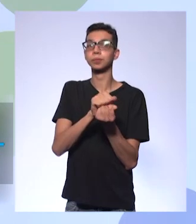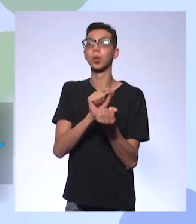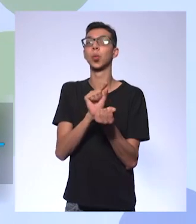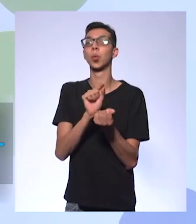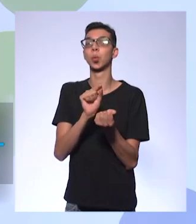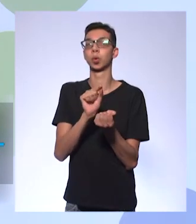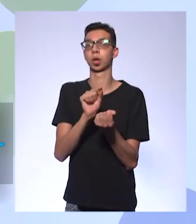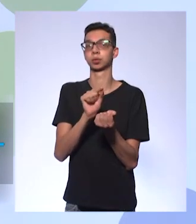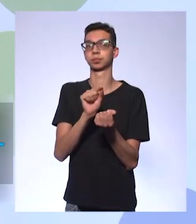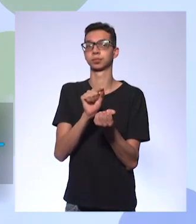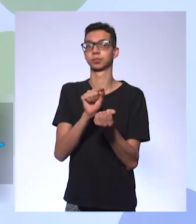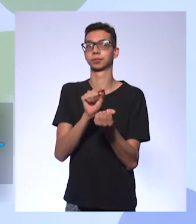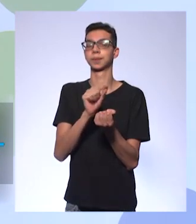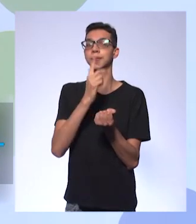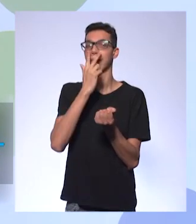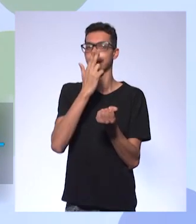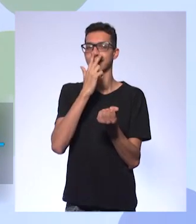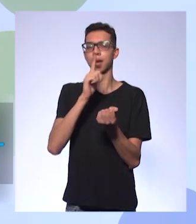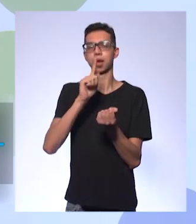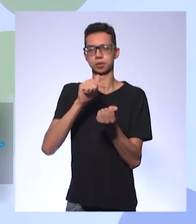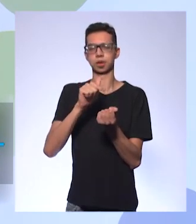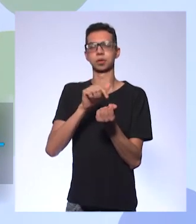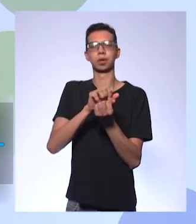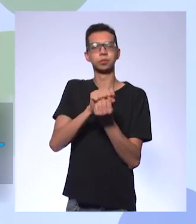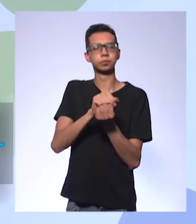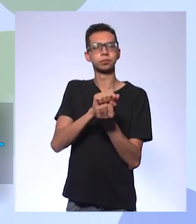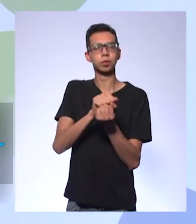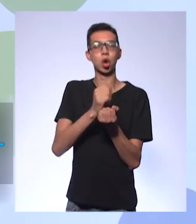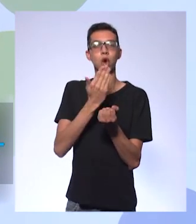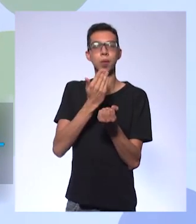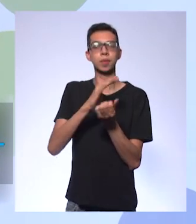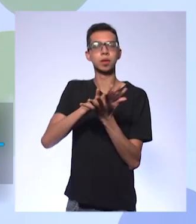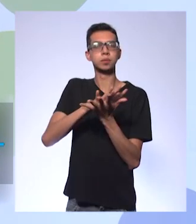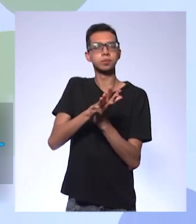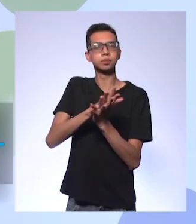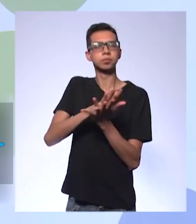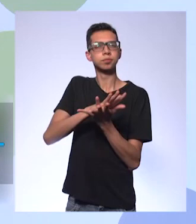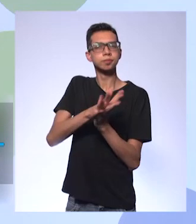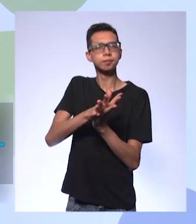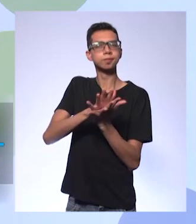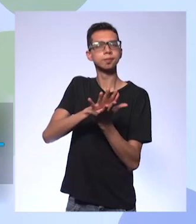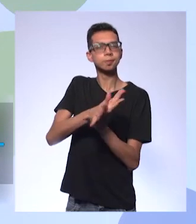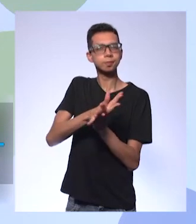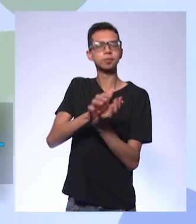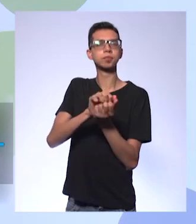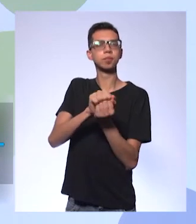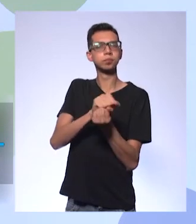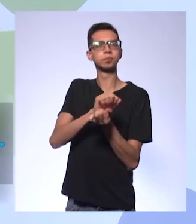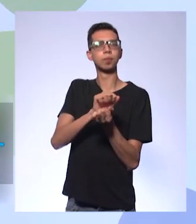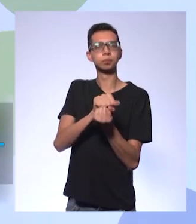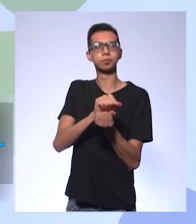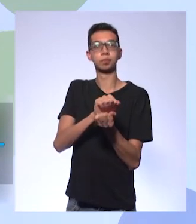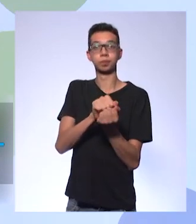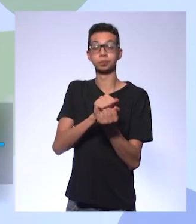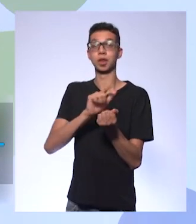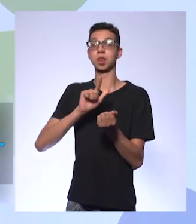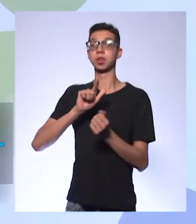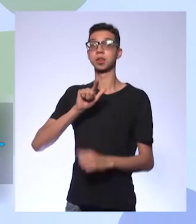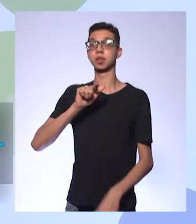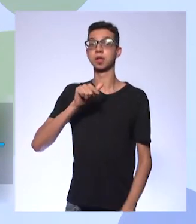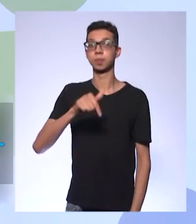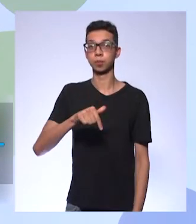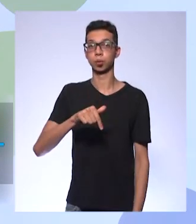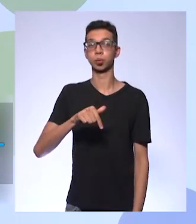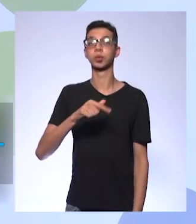uma coisa mecânica ali, a trituração dos alimentos. E aí a gente tem, na sequência ali, também